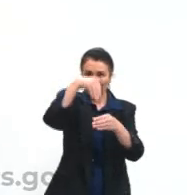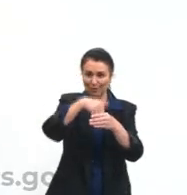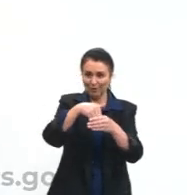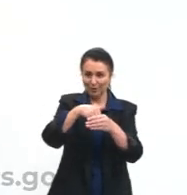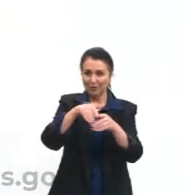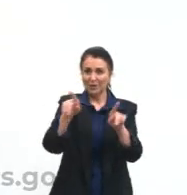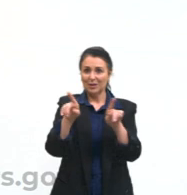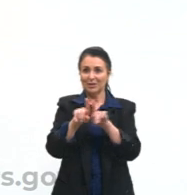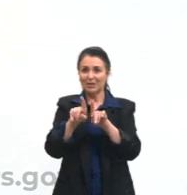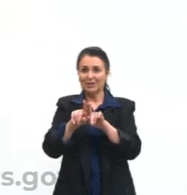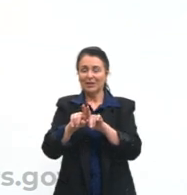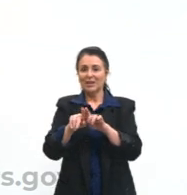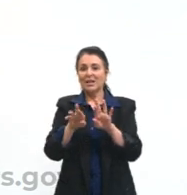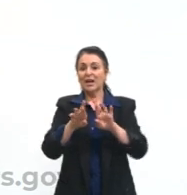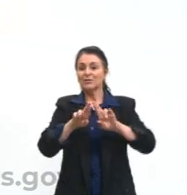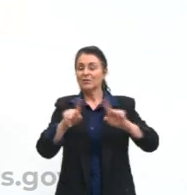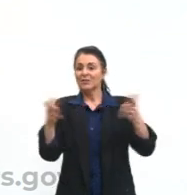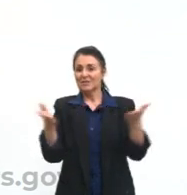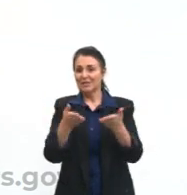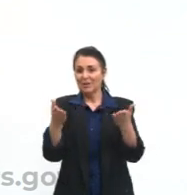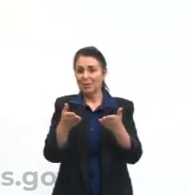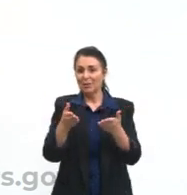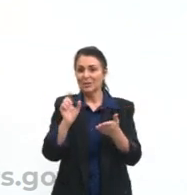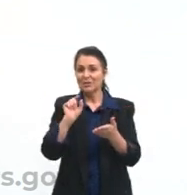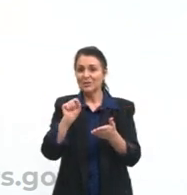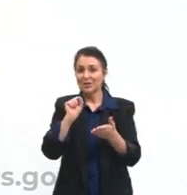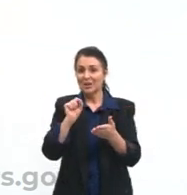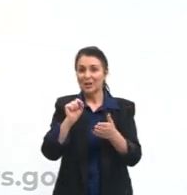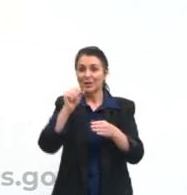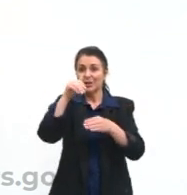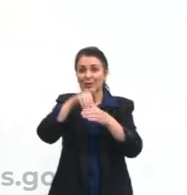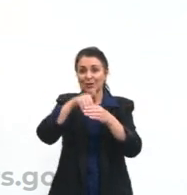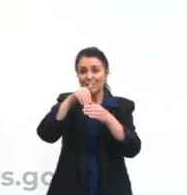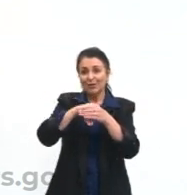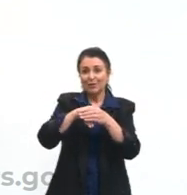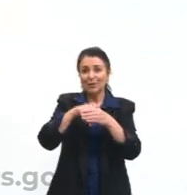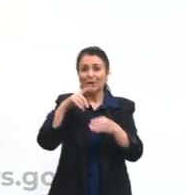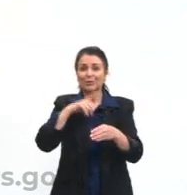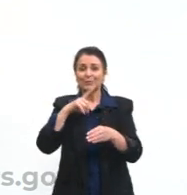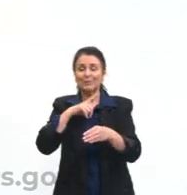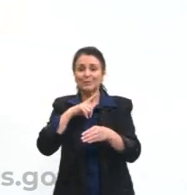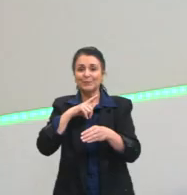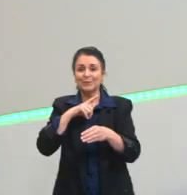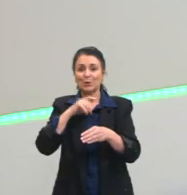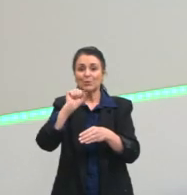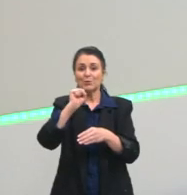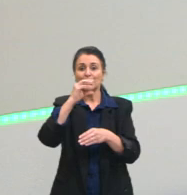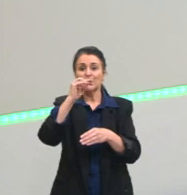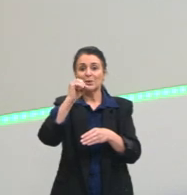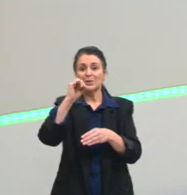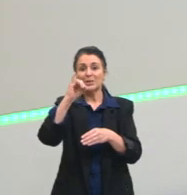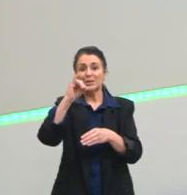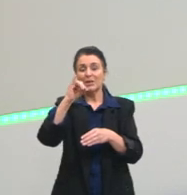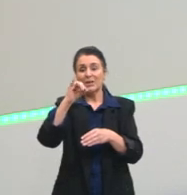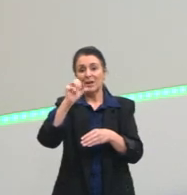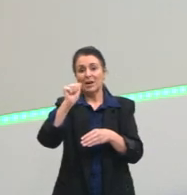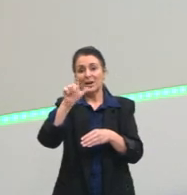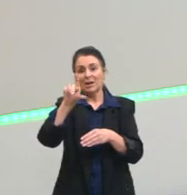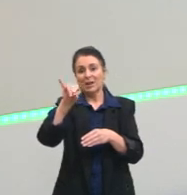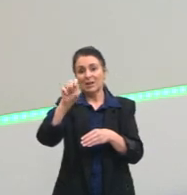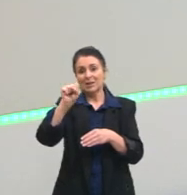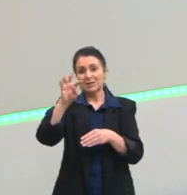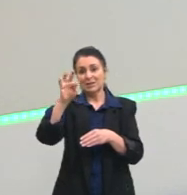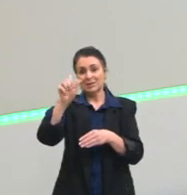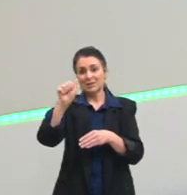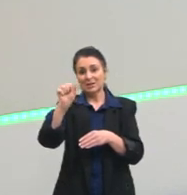surge aqui já vai Começando por ele tá uso tópicos se destacam aqui já com uma outra perspectiva Então veja só a